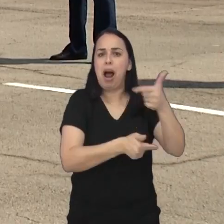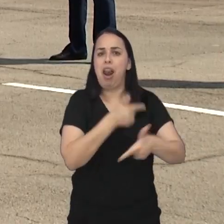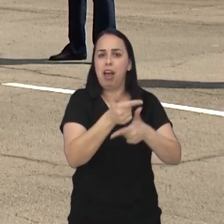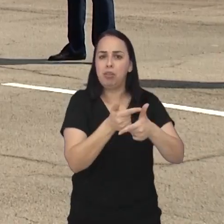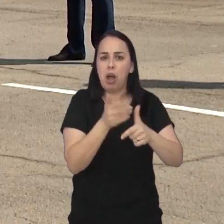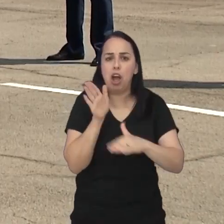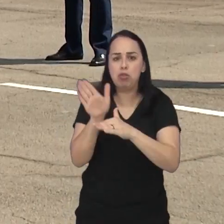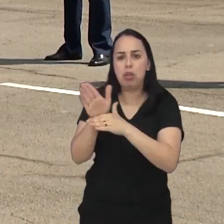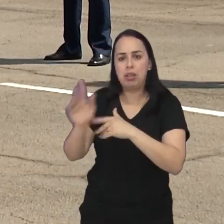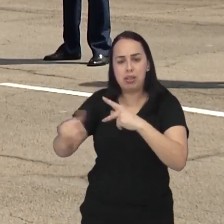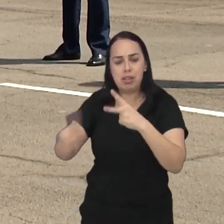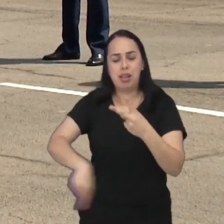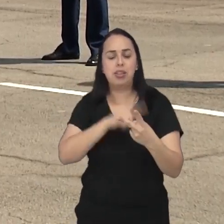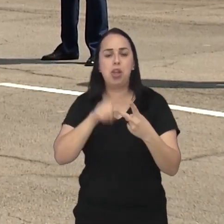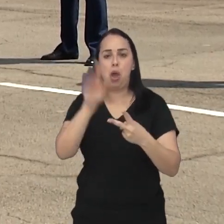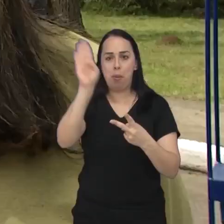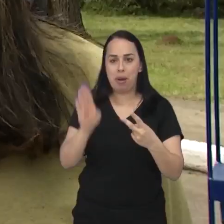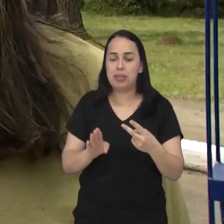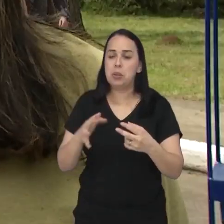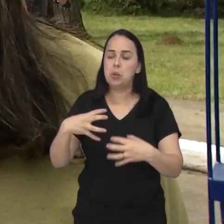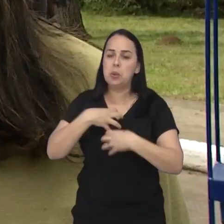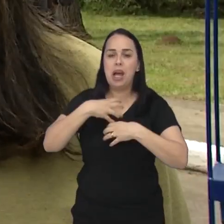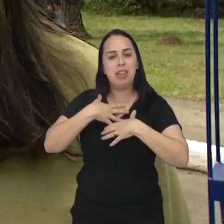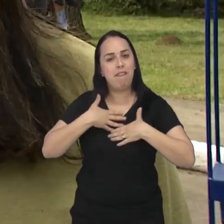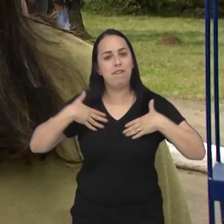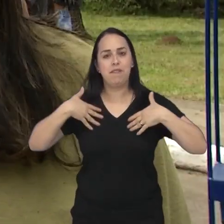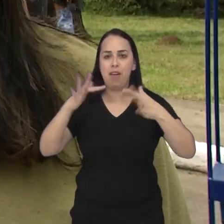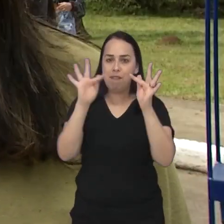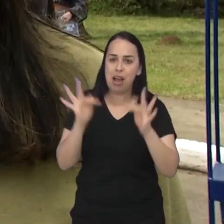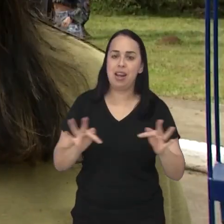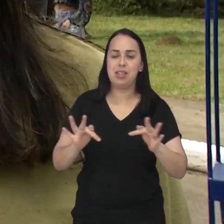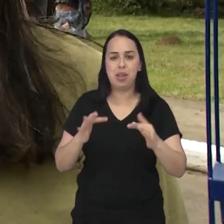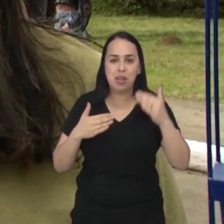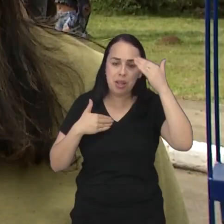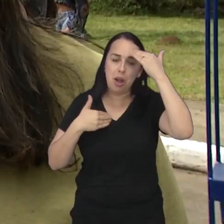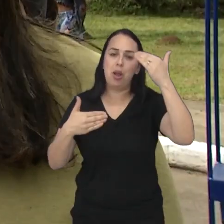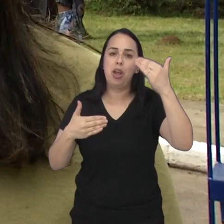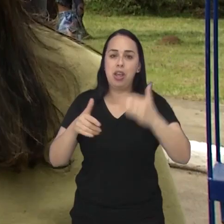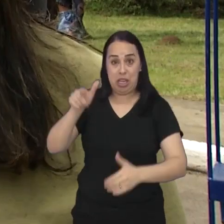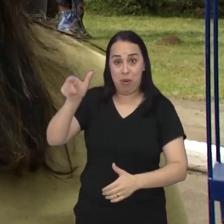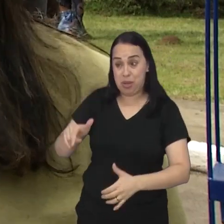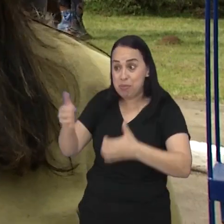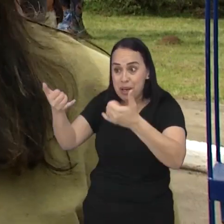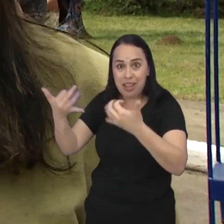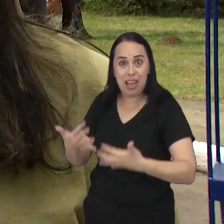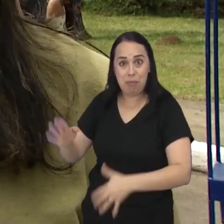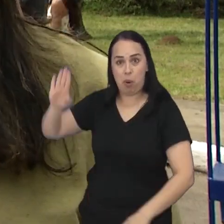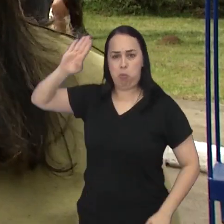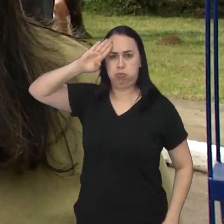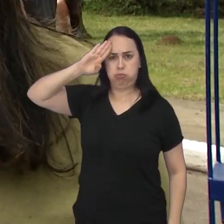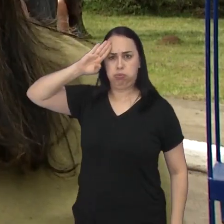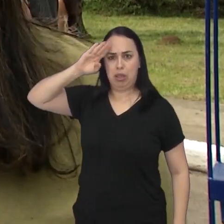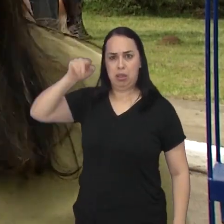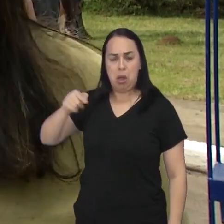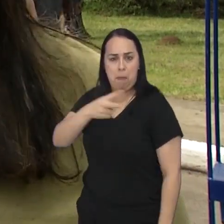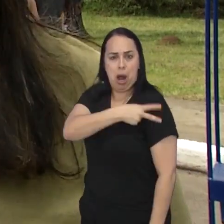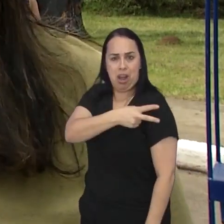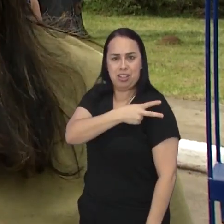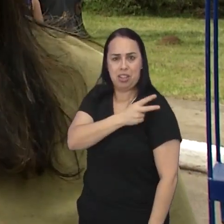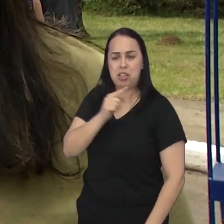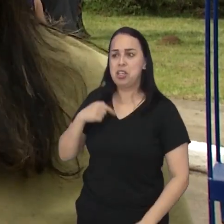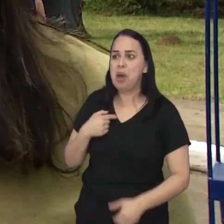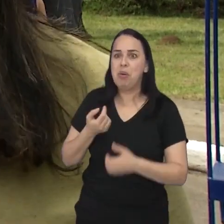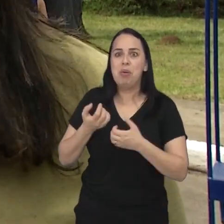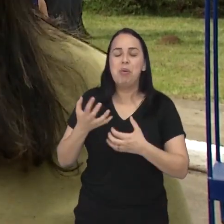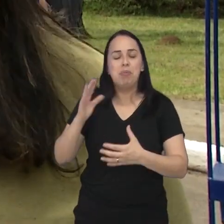de serviços à cidade e ao Brasil. Eu me sinto muito feliz, muito grata e comentei com o brigadeiro que essa é uma honra